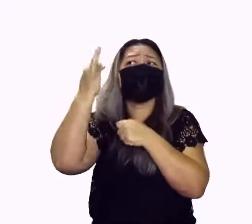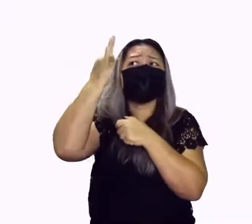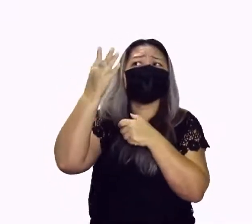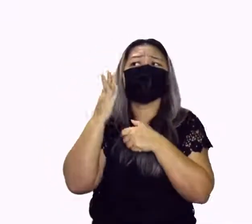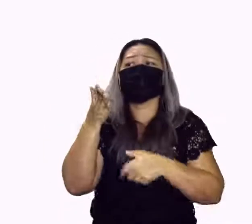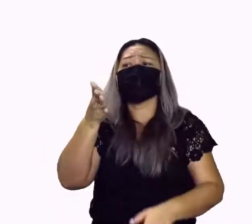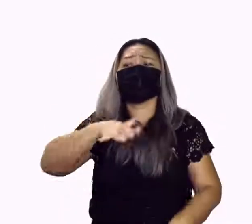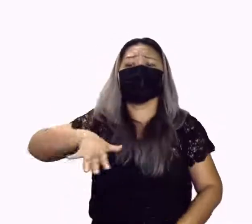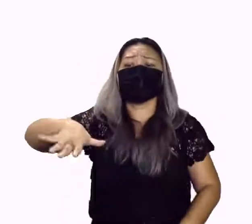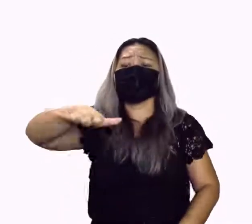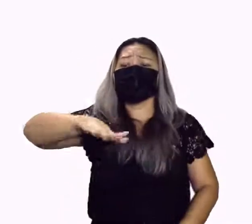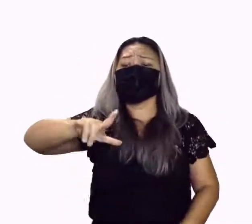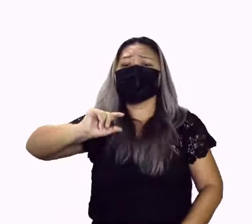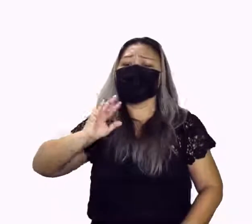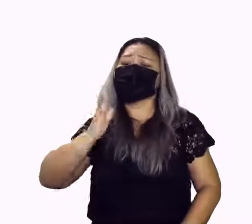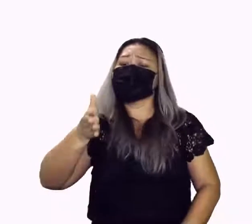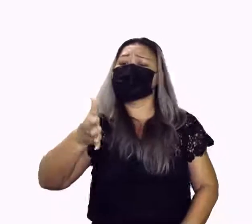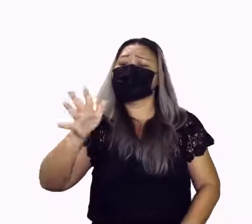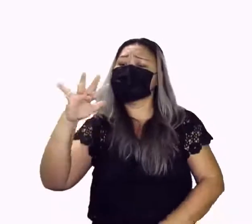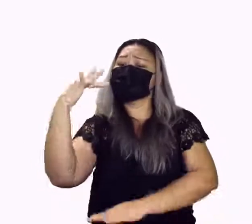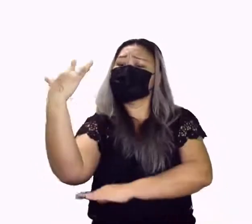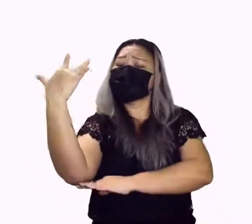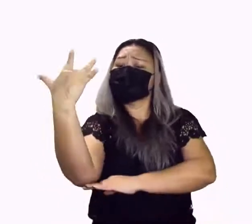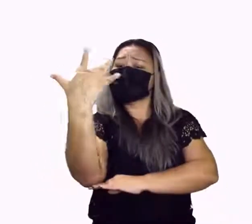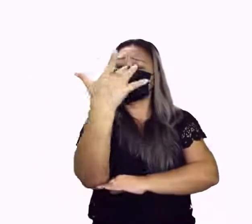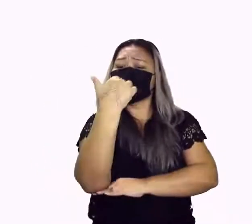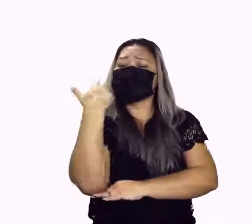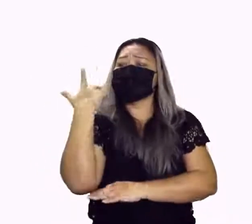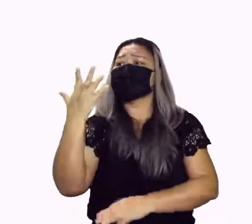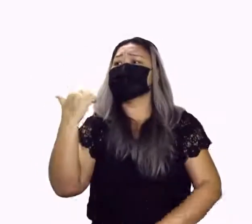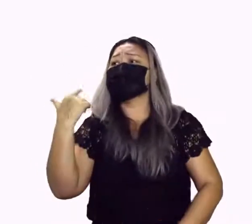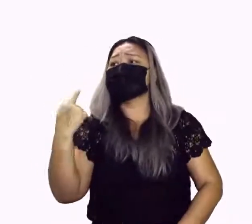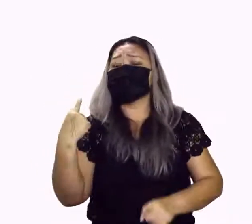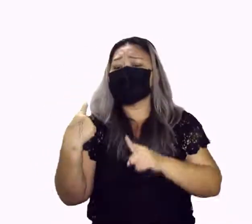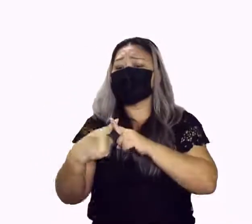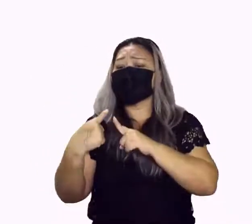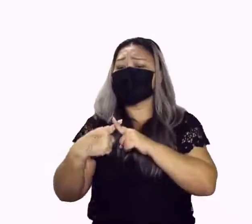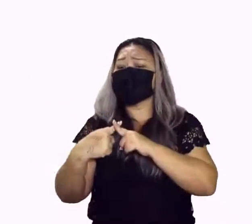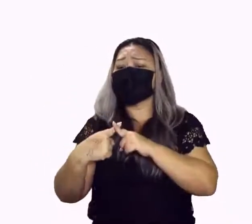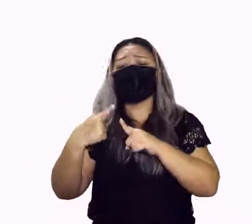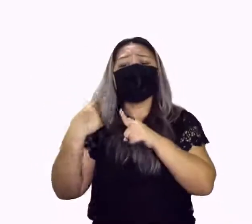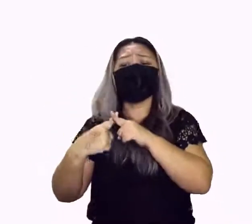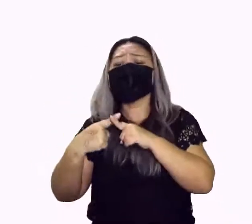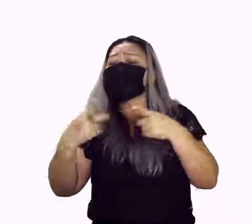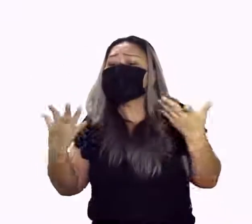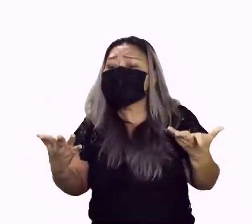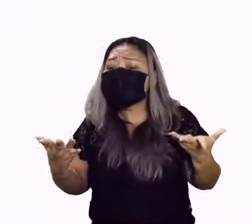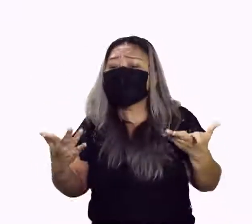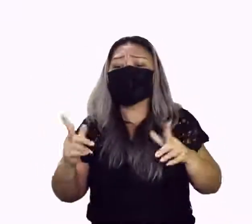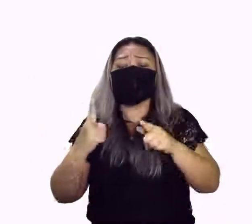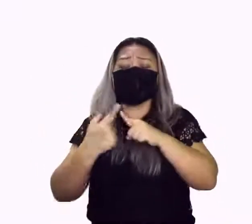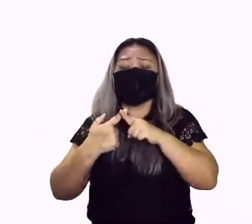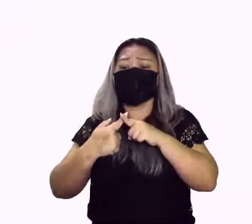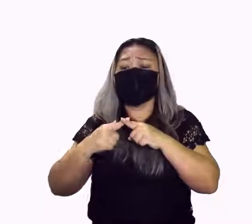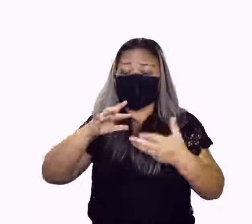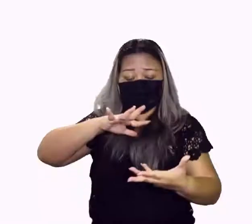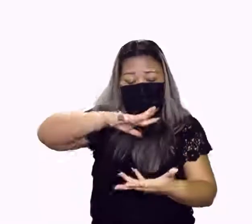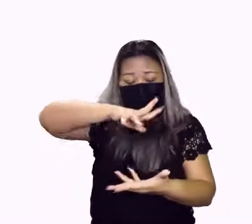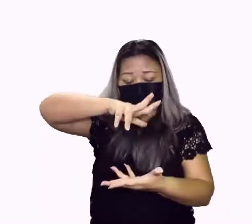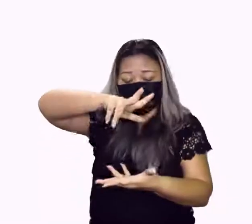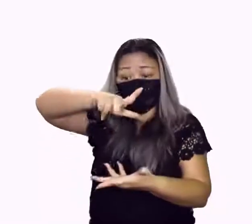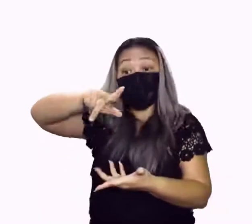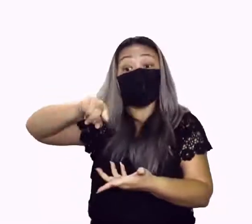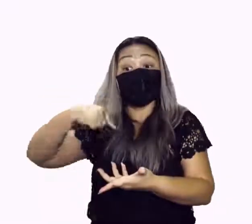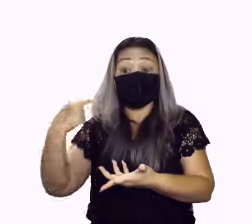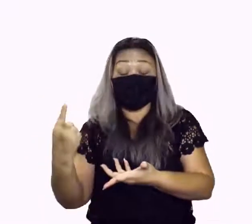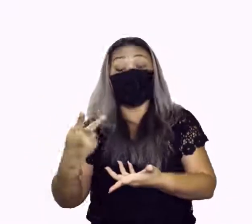a respeito, acerca do meio ambiente. Por que isso? Porque, gente, o planeta é nosso. Ele